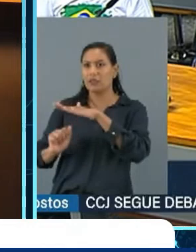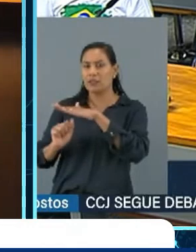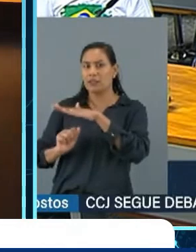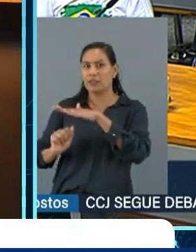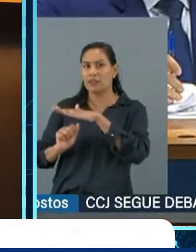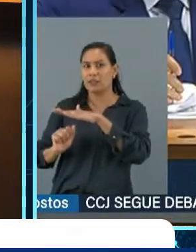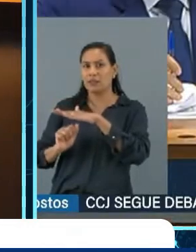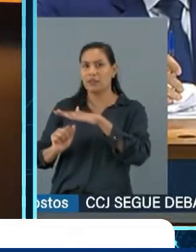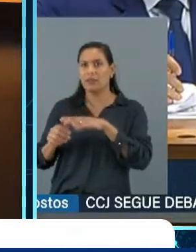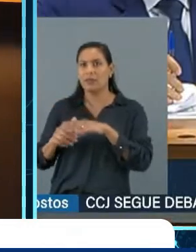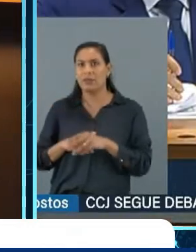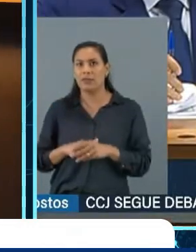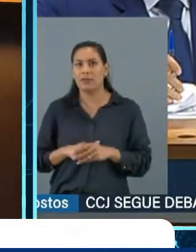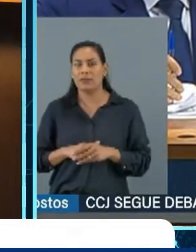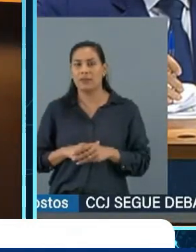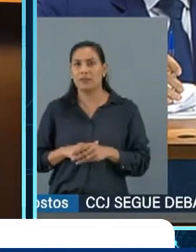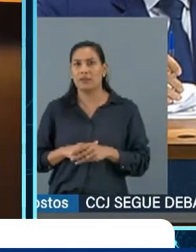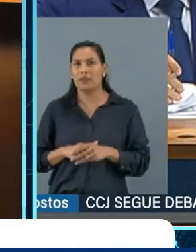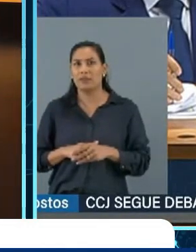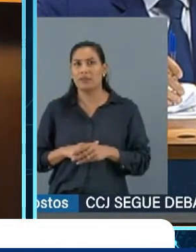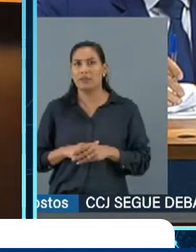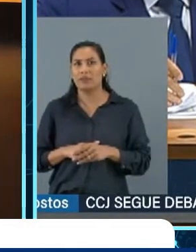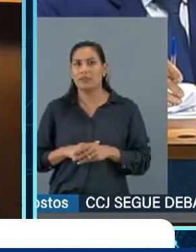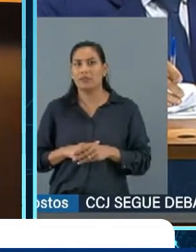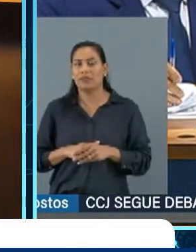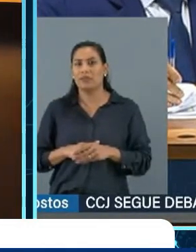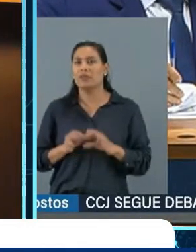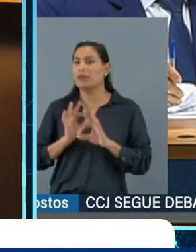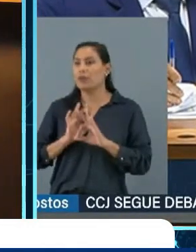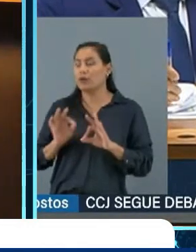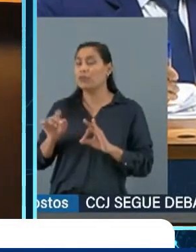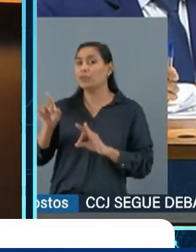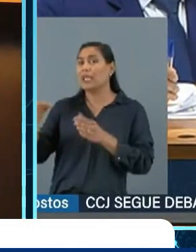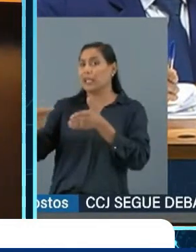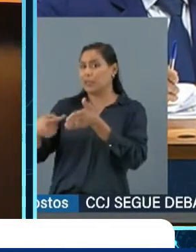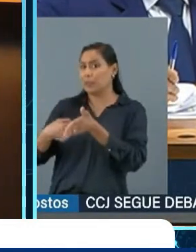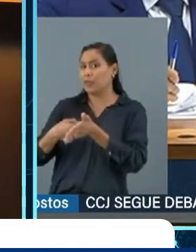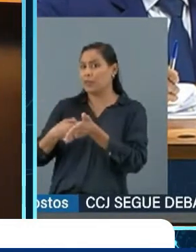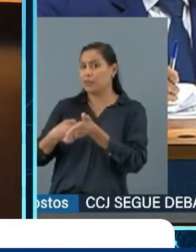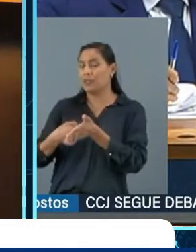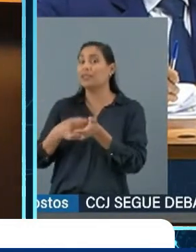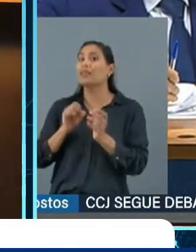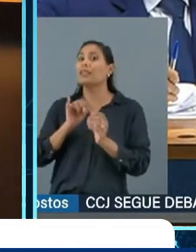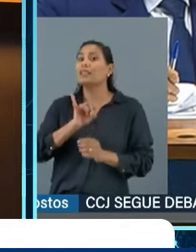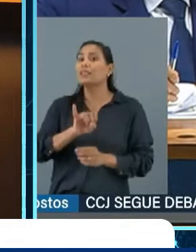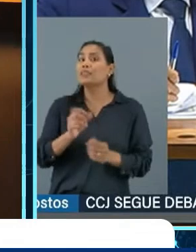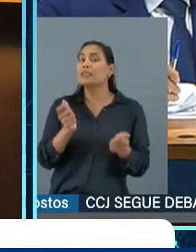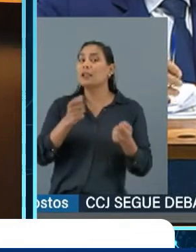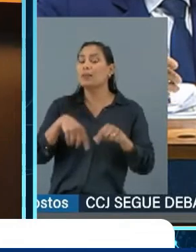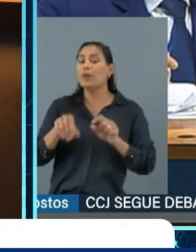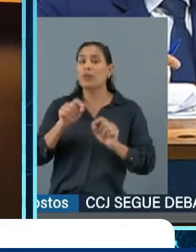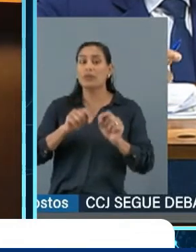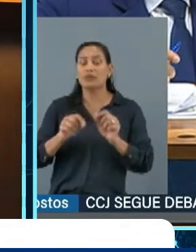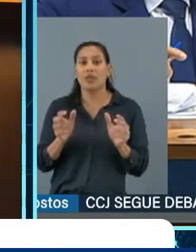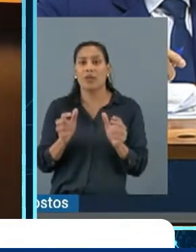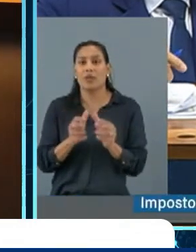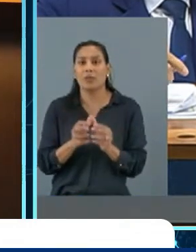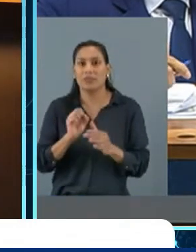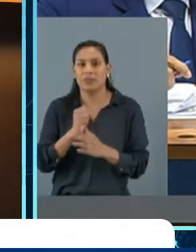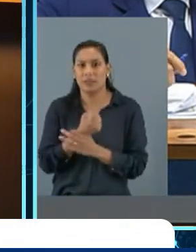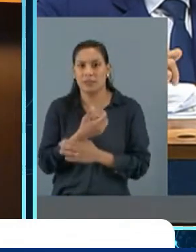receio desse enfrentamento, que é um enfrentamento que a Constituição obriga até mesmo os congressistas a terem? Ainda o